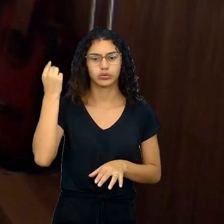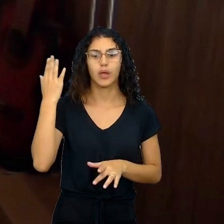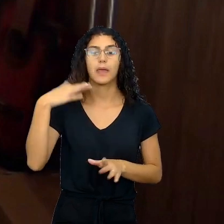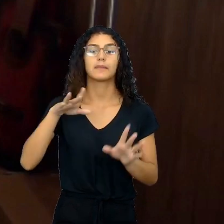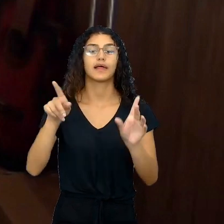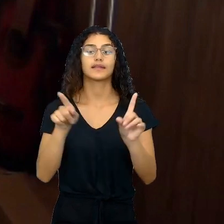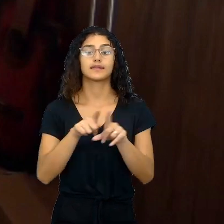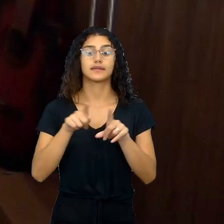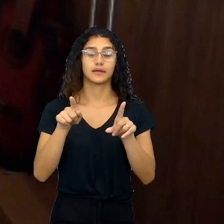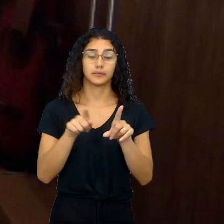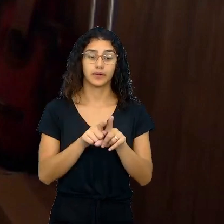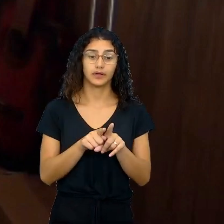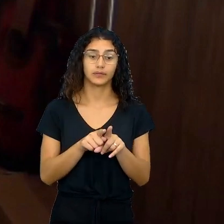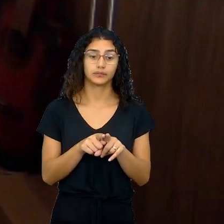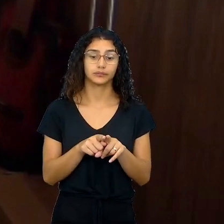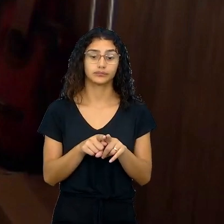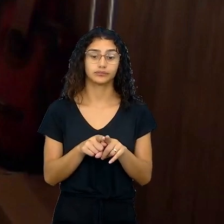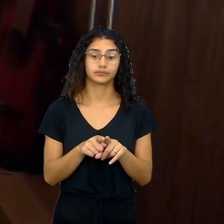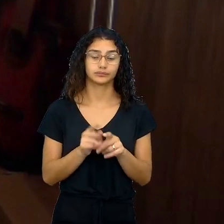que também